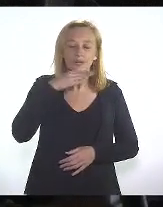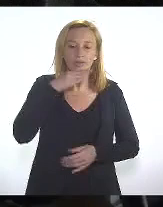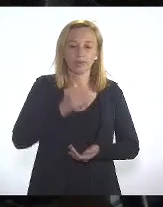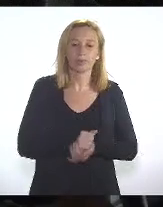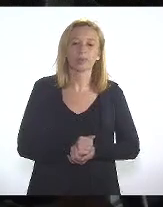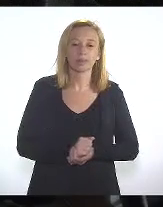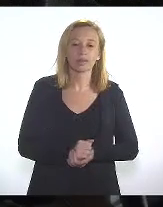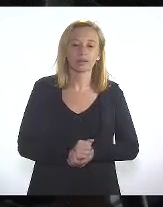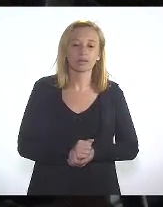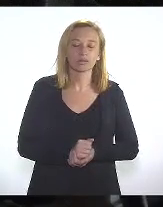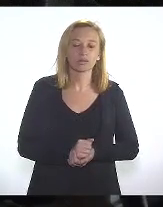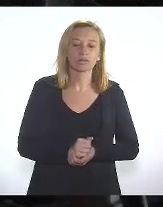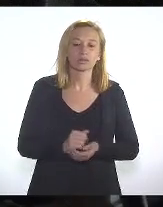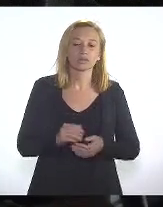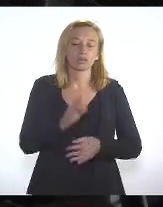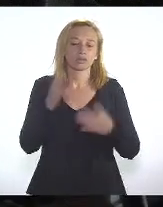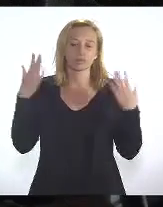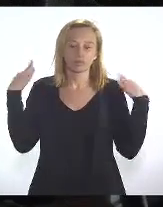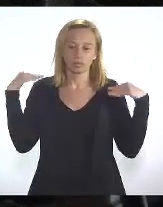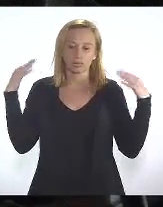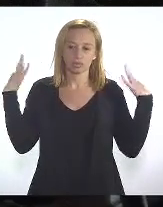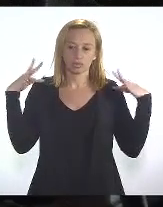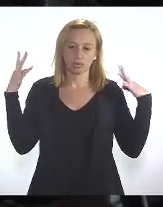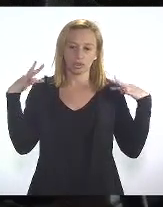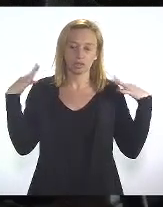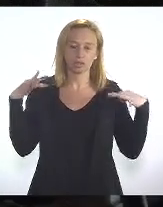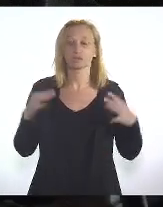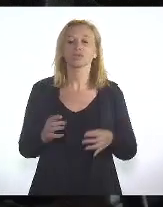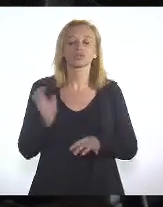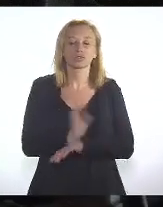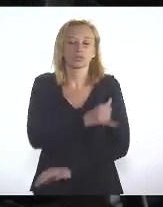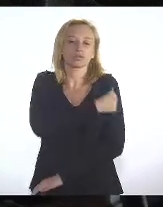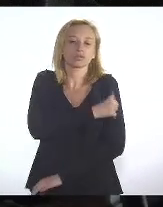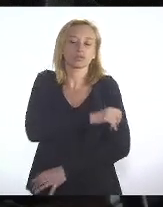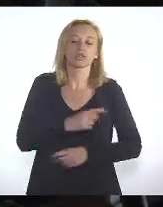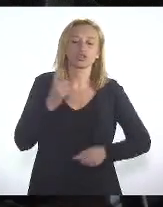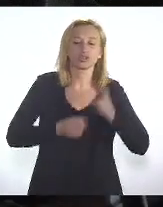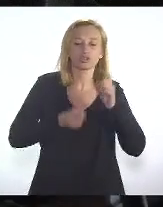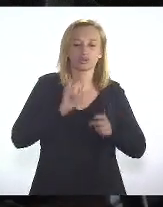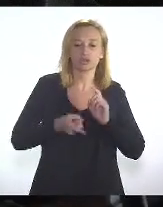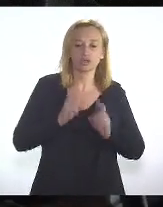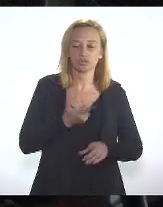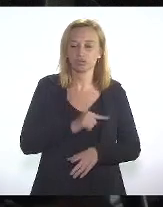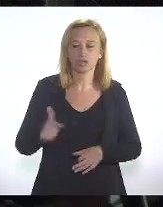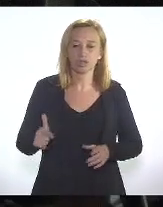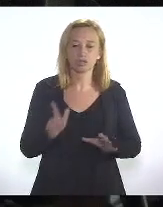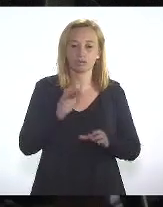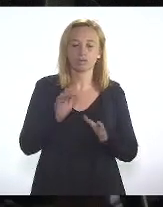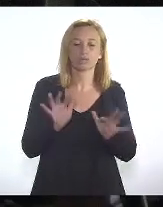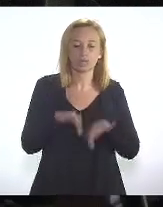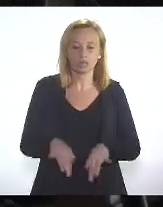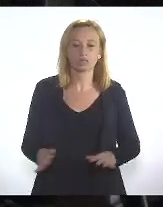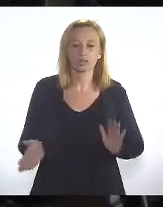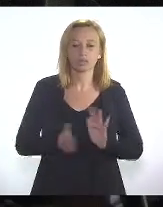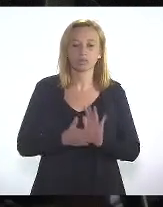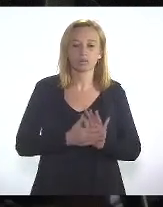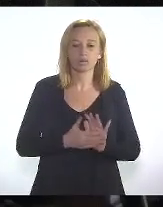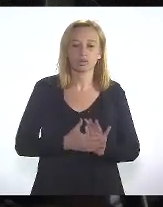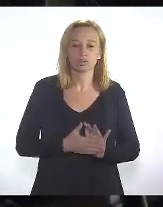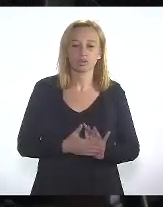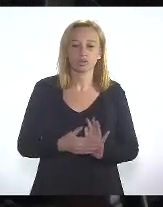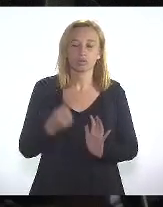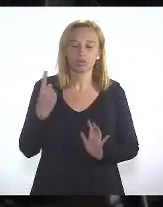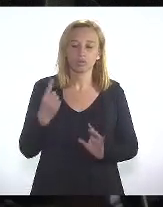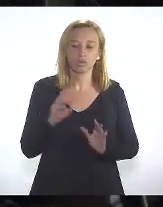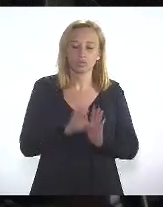sobre a promoção do turismo de aventura no Estado do Rio de Janeiro. Em discussão, não havendo quem queira discutir, encerra da discussão, a presente proposta recebeu